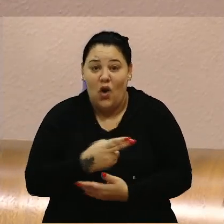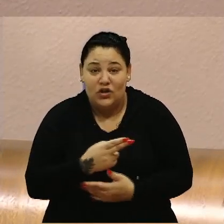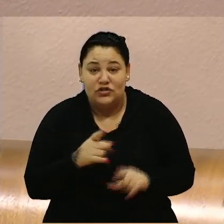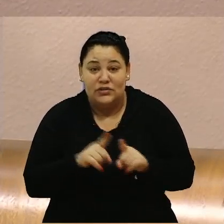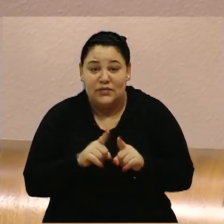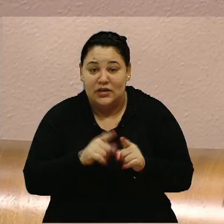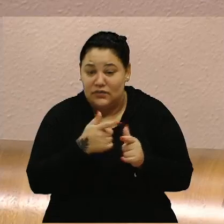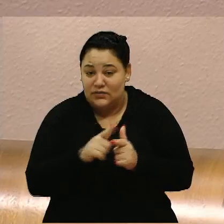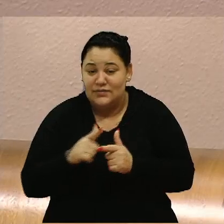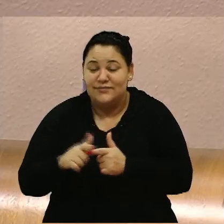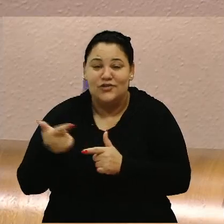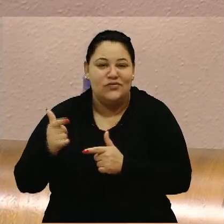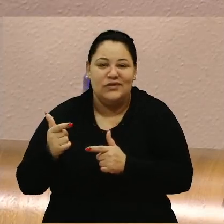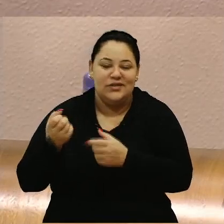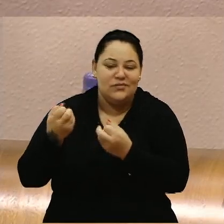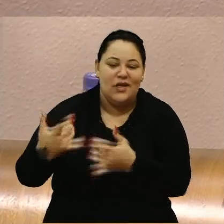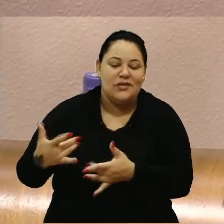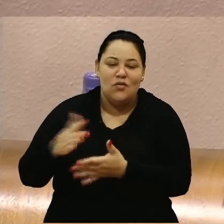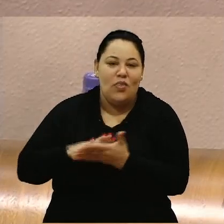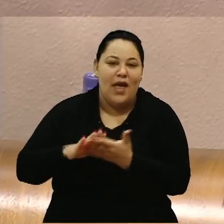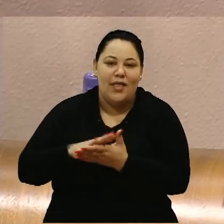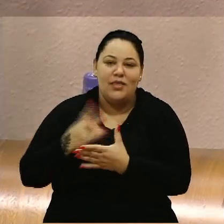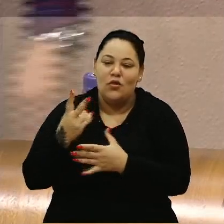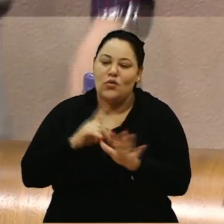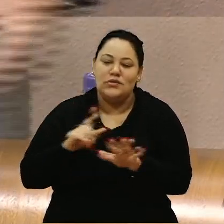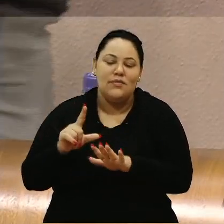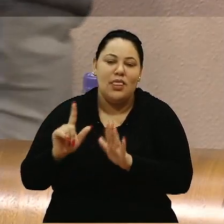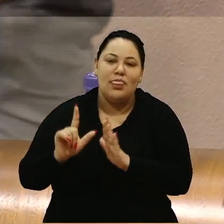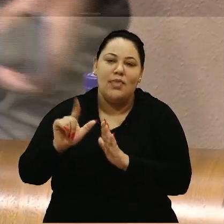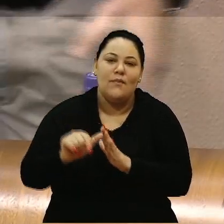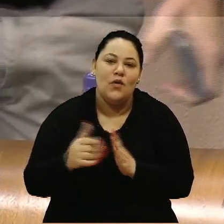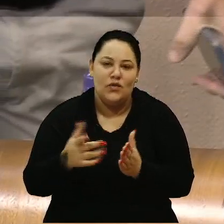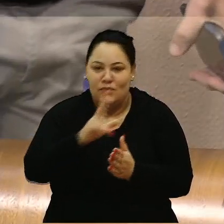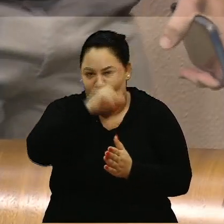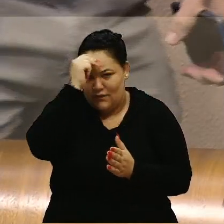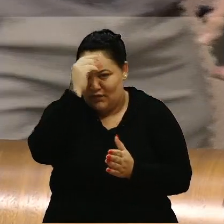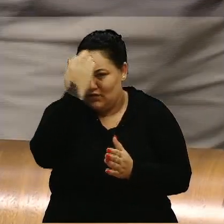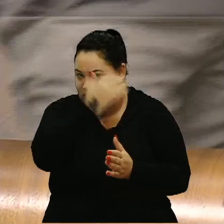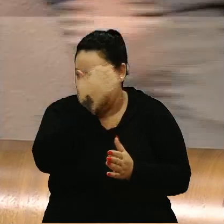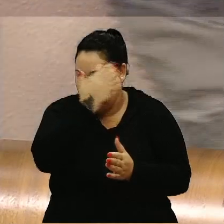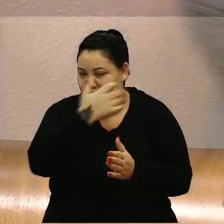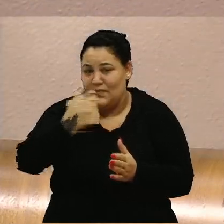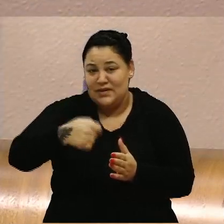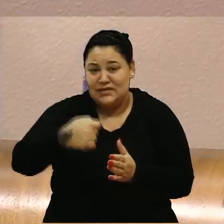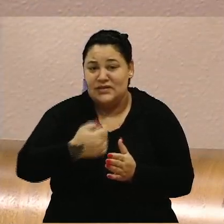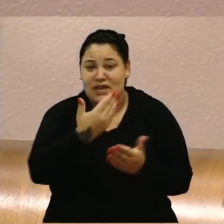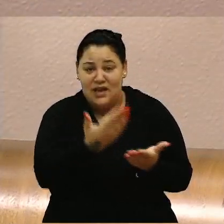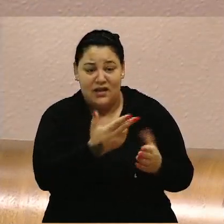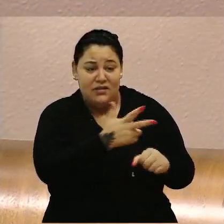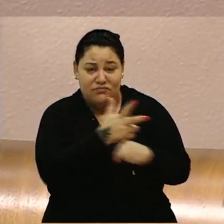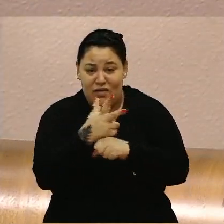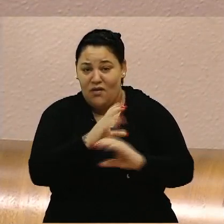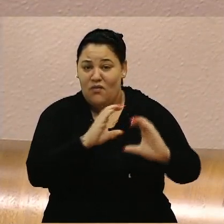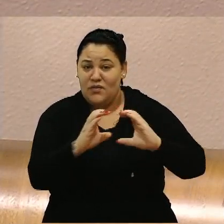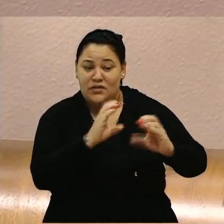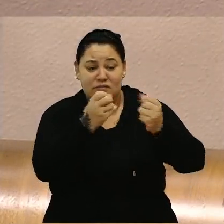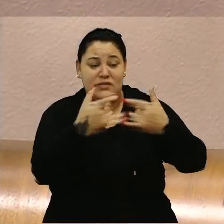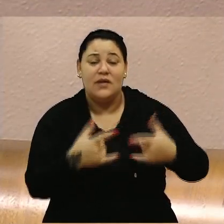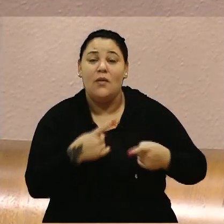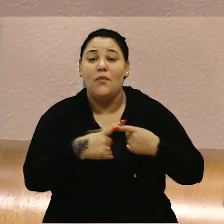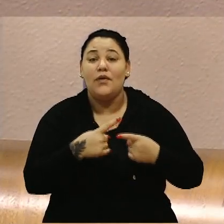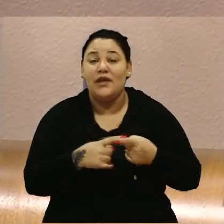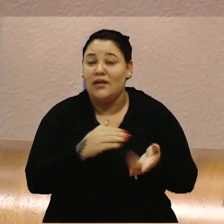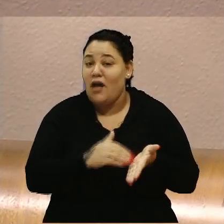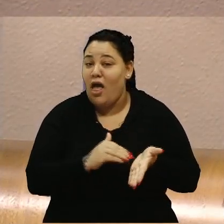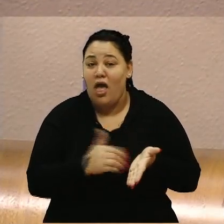não teremos explicação nenhuma e 2 semanas depois o prefeito Adiló vai ter que ele ir para a imprensa para explicar, porque o secretário é incompetente e